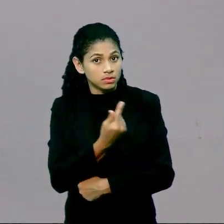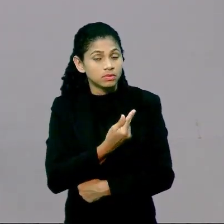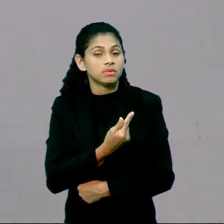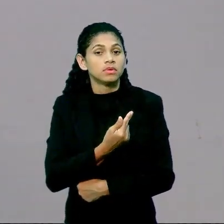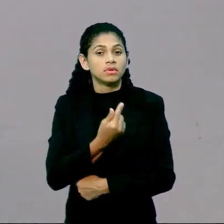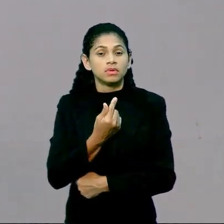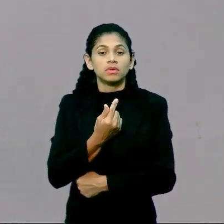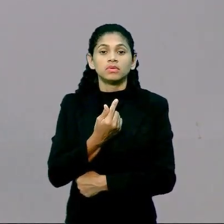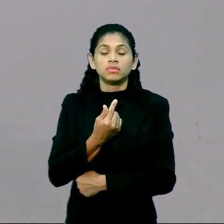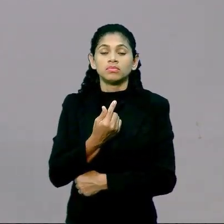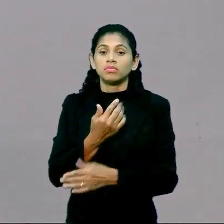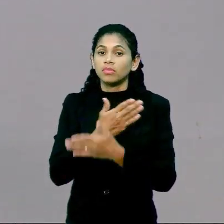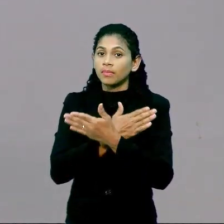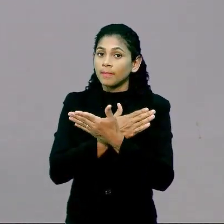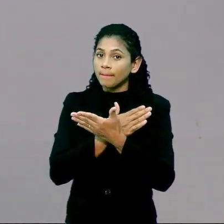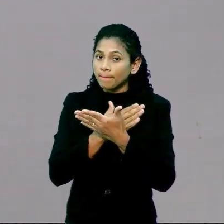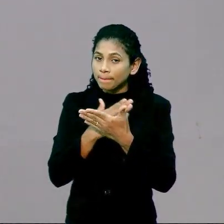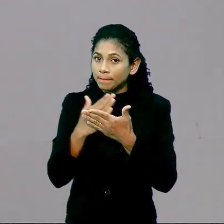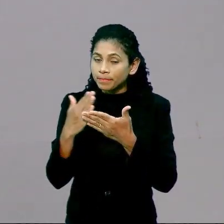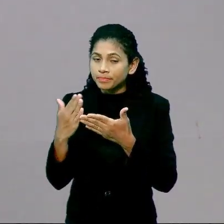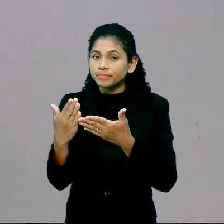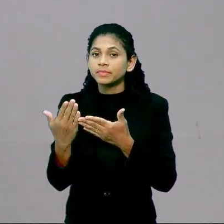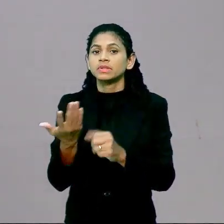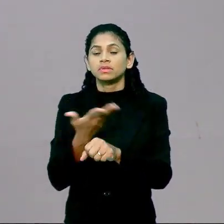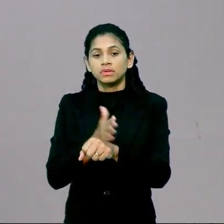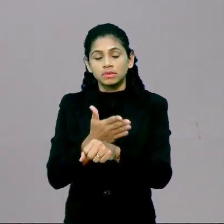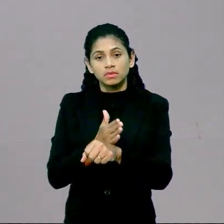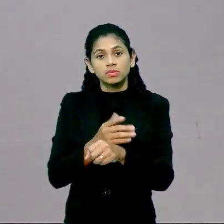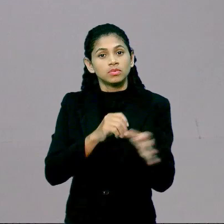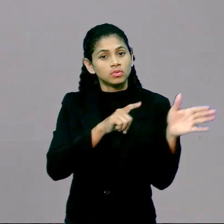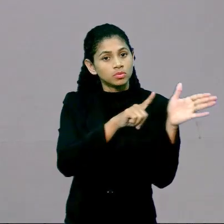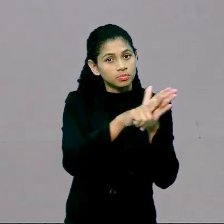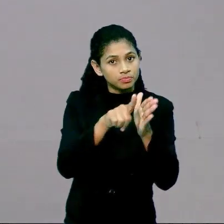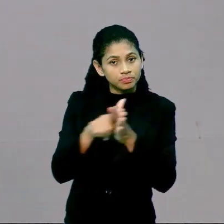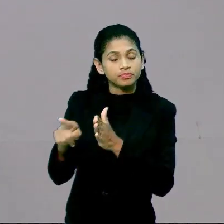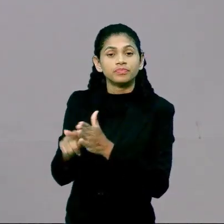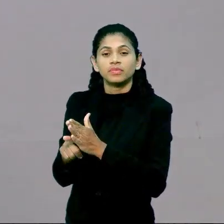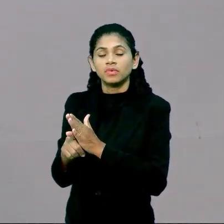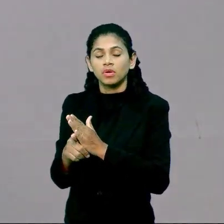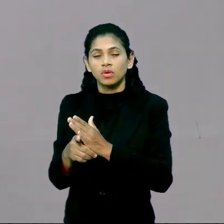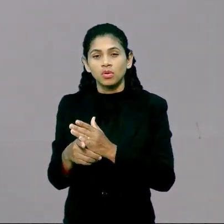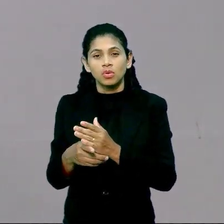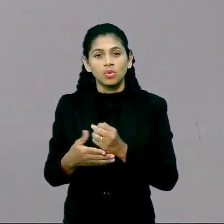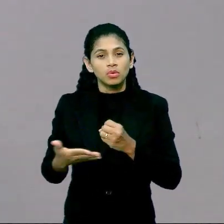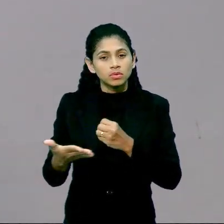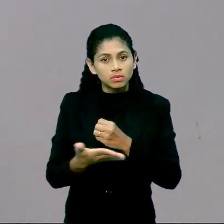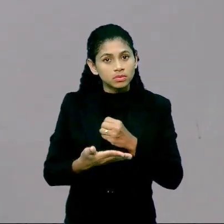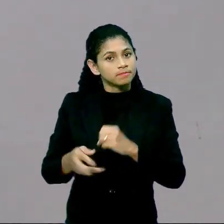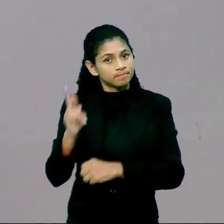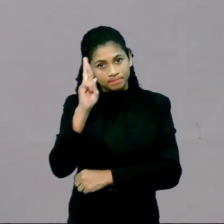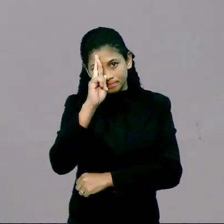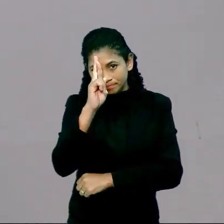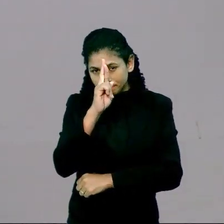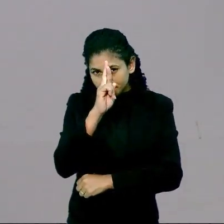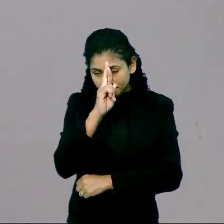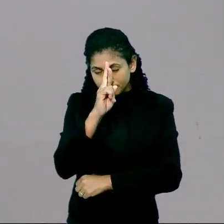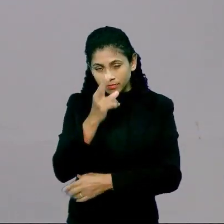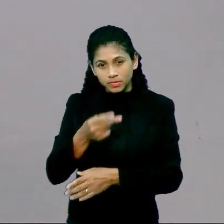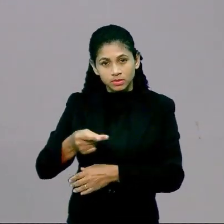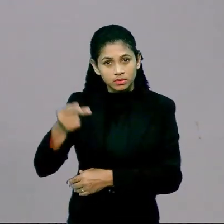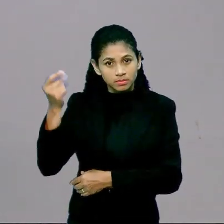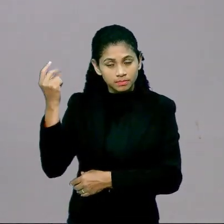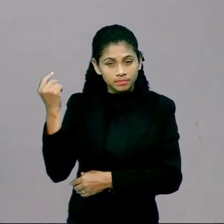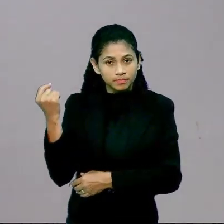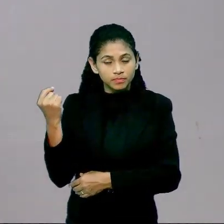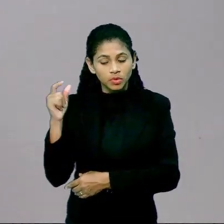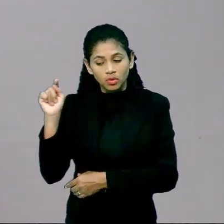começar a trabalhar questões com essa base introdutória, esse perpasso histórico, essa diferenciação tanto do aspecto oriental quanto